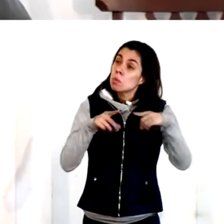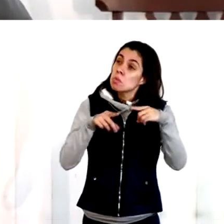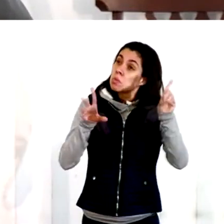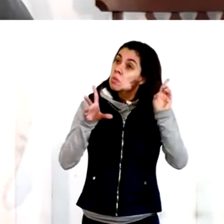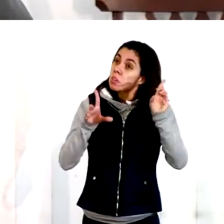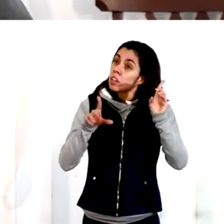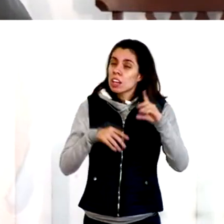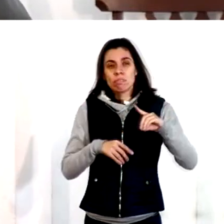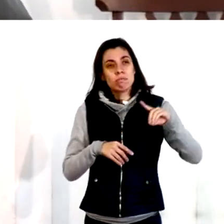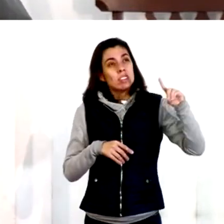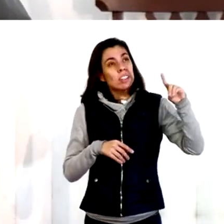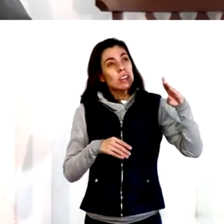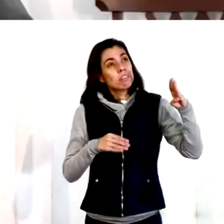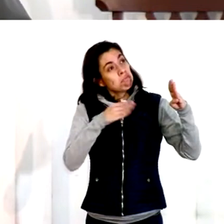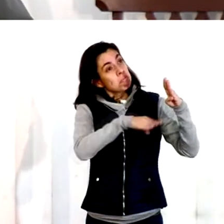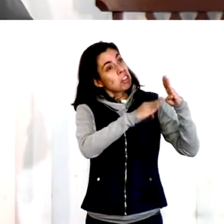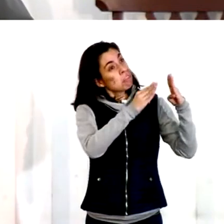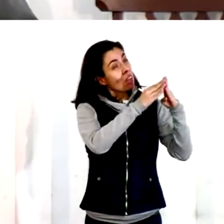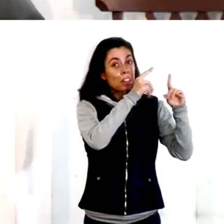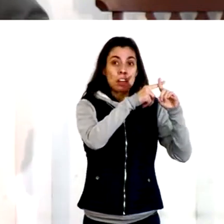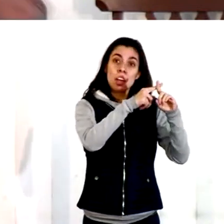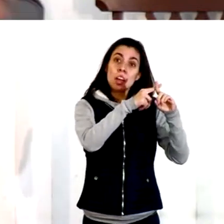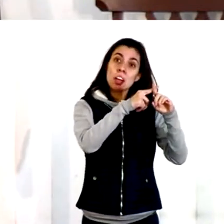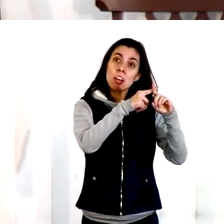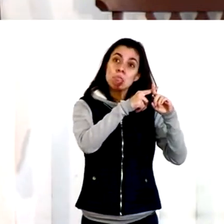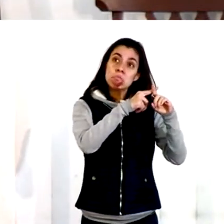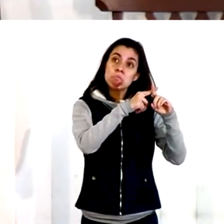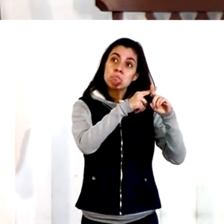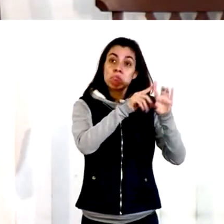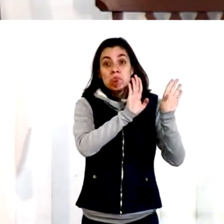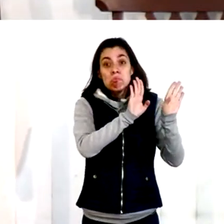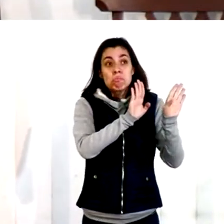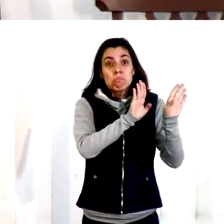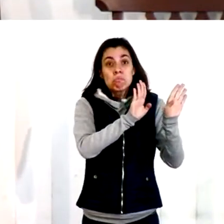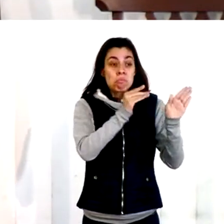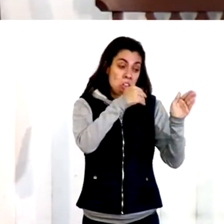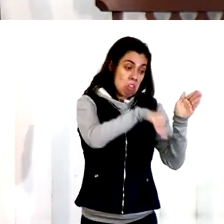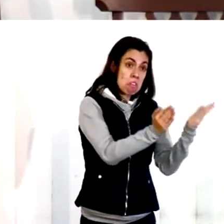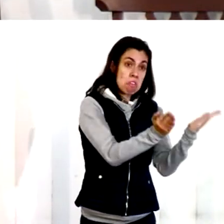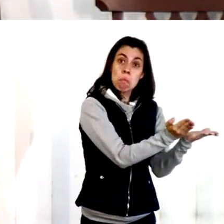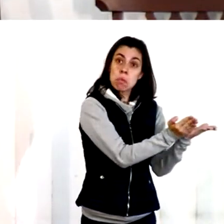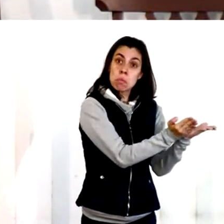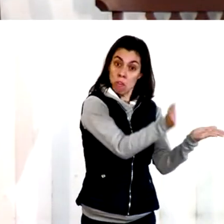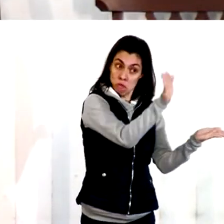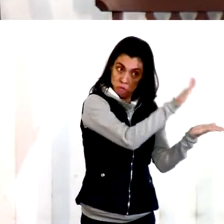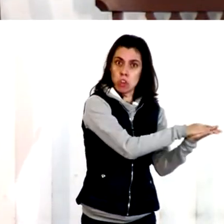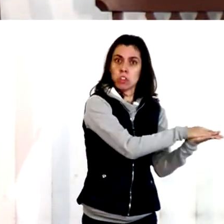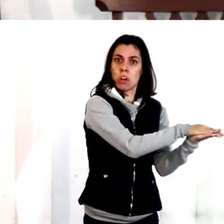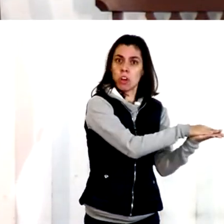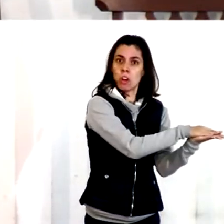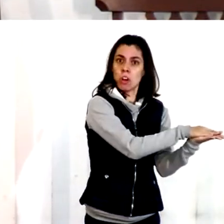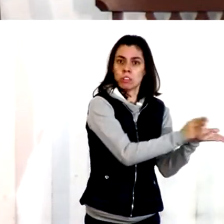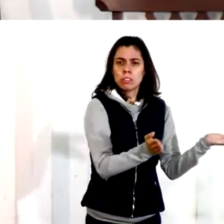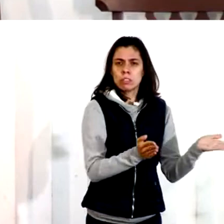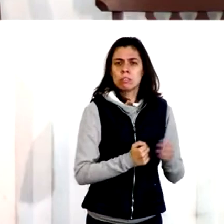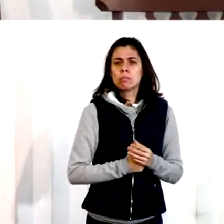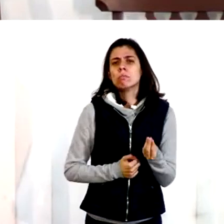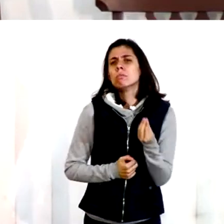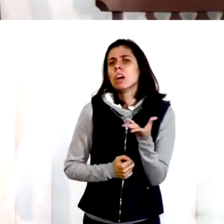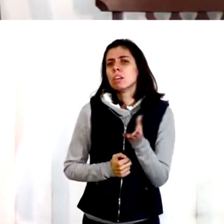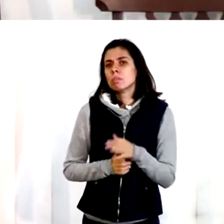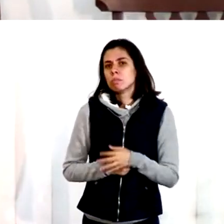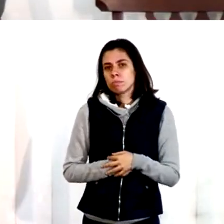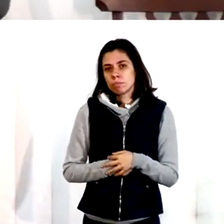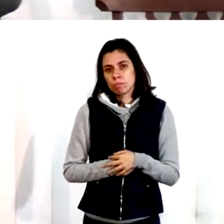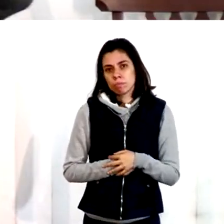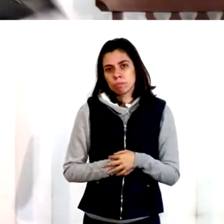Irmãos, Deus está no nosso coração, ocupa um lugar na vida dos seus filhos. Ele é Senhor e Rei nosso.